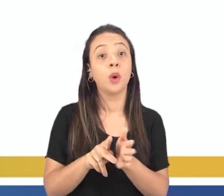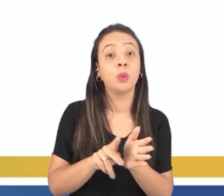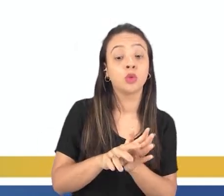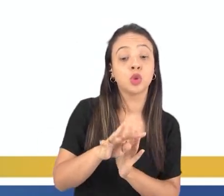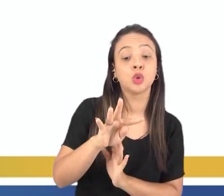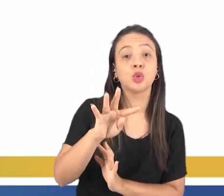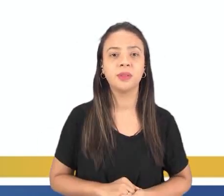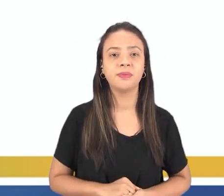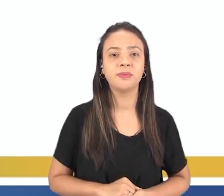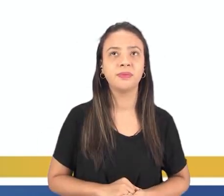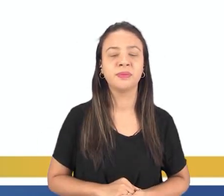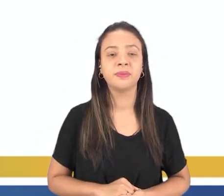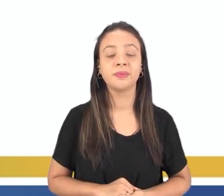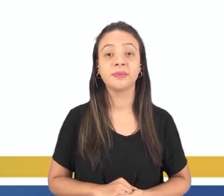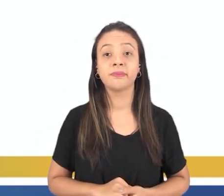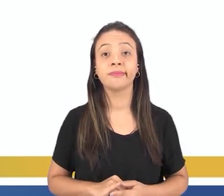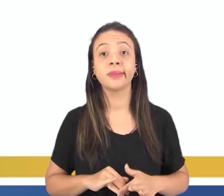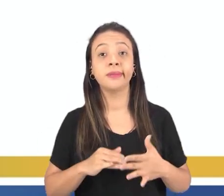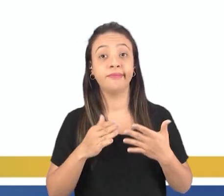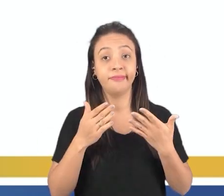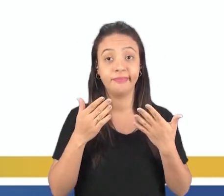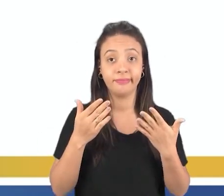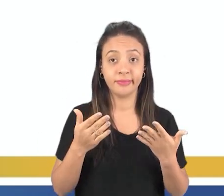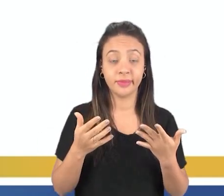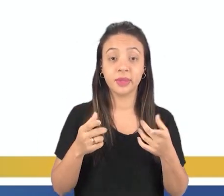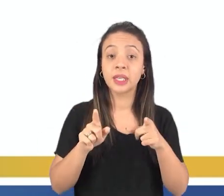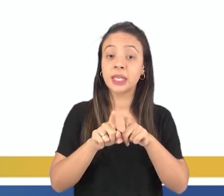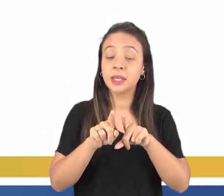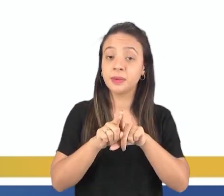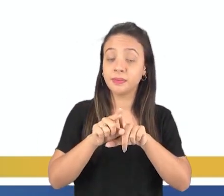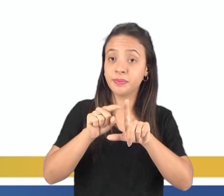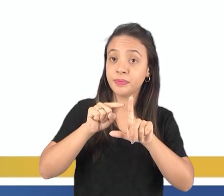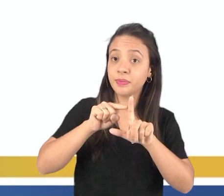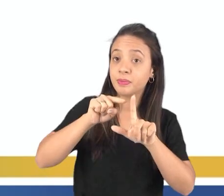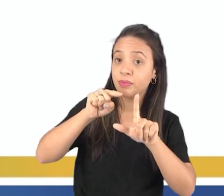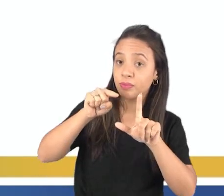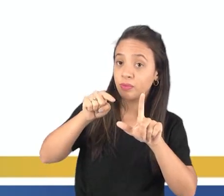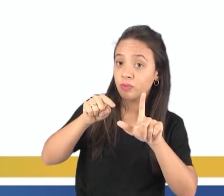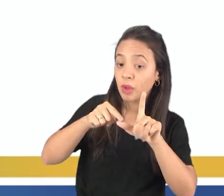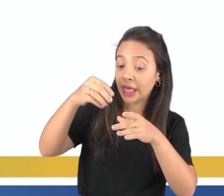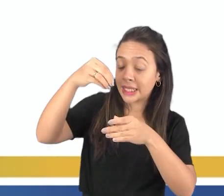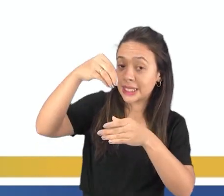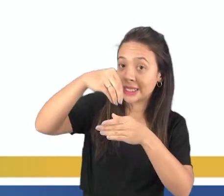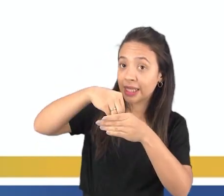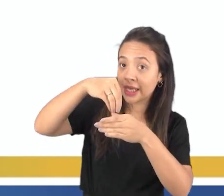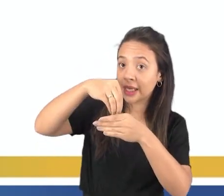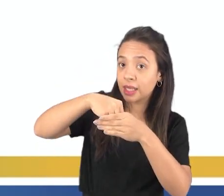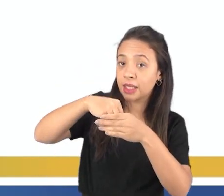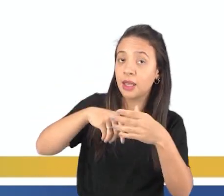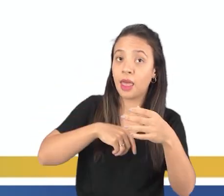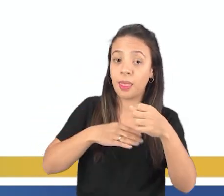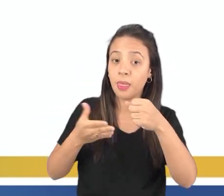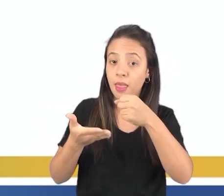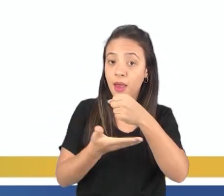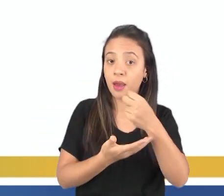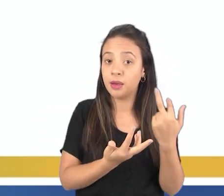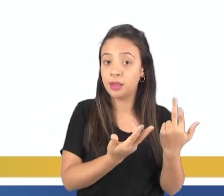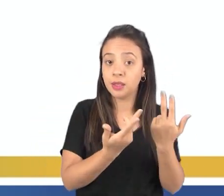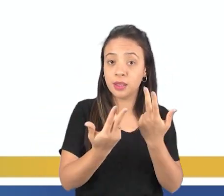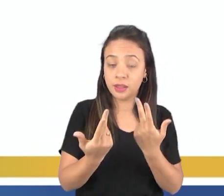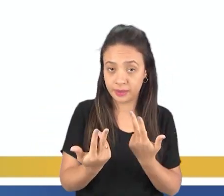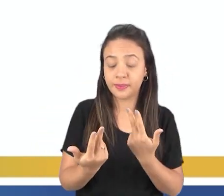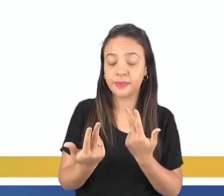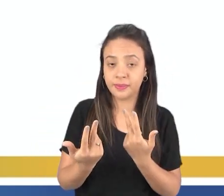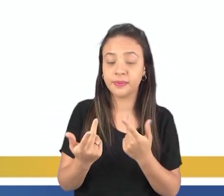isósceles tá é muito bem pessoal e os ângulos tá internos de mesma base eles são